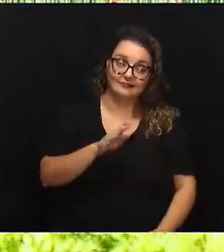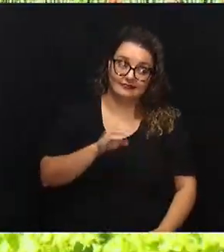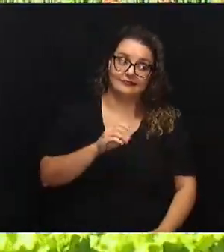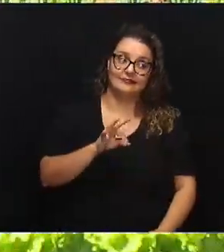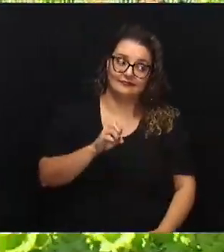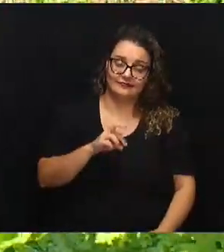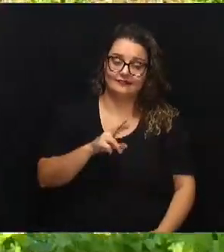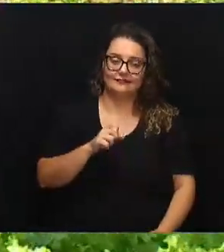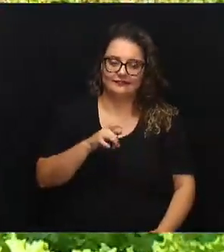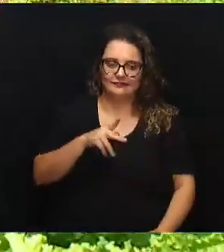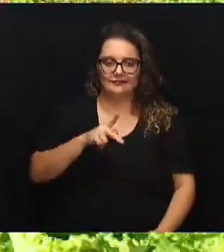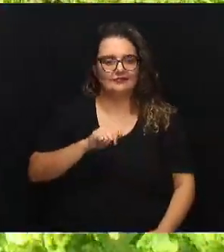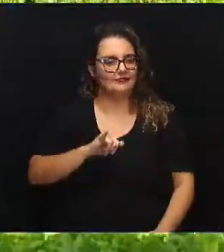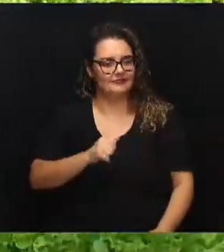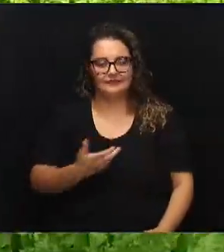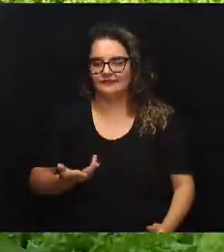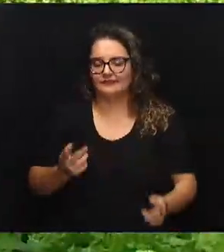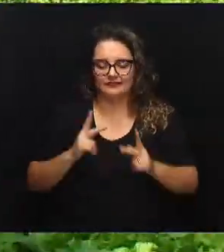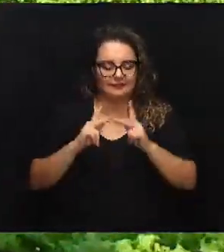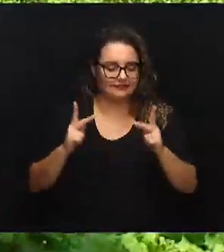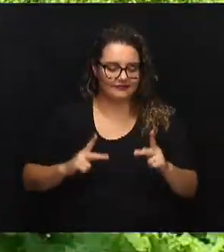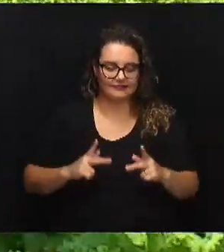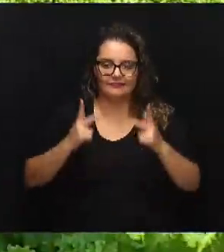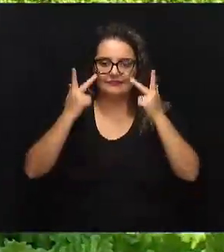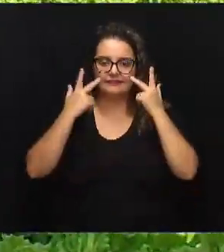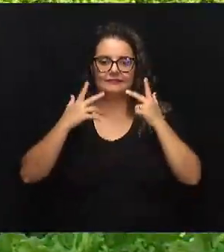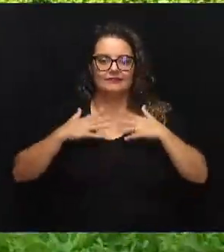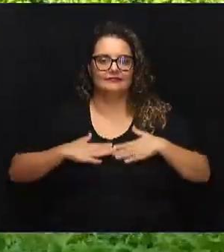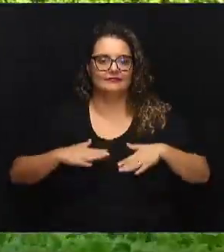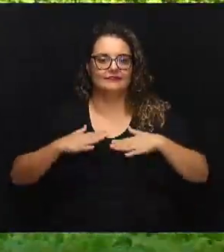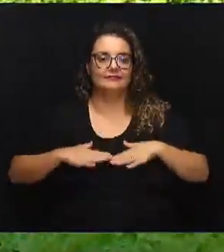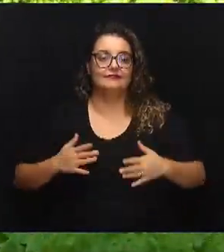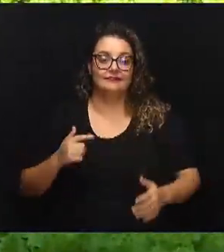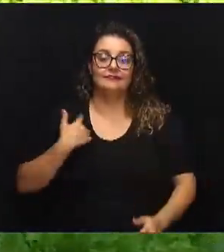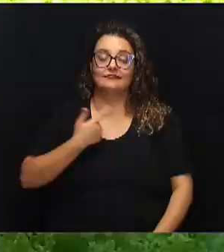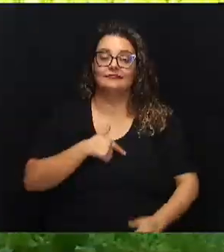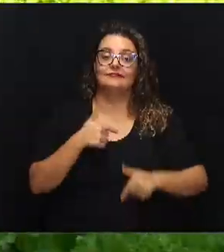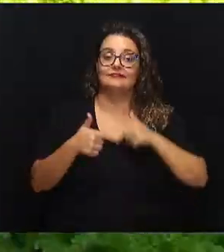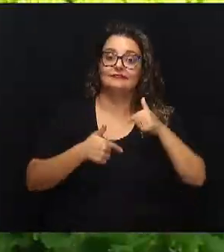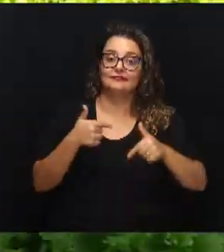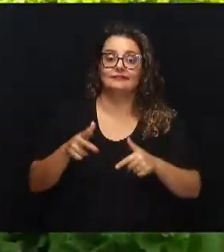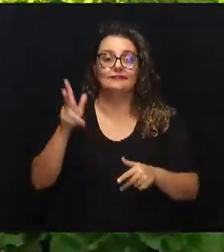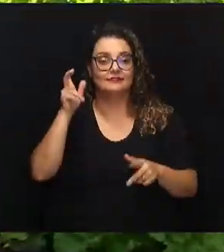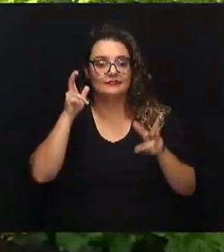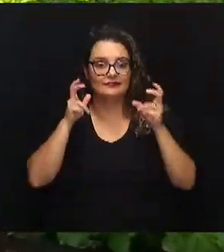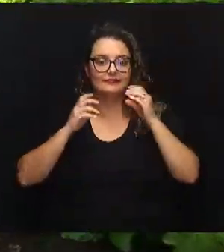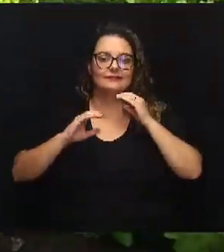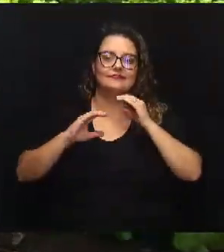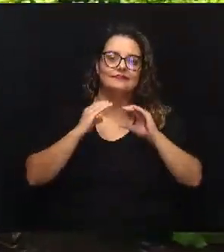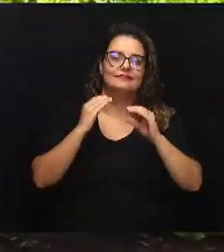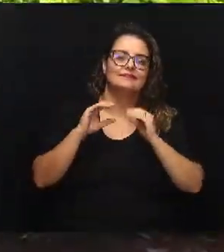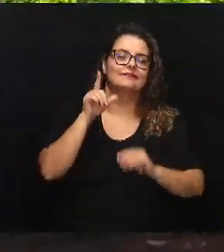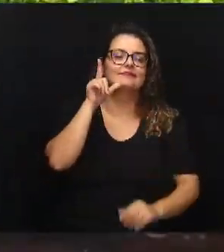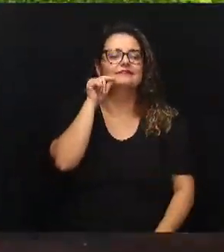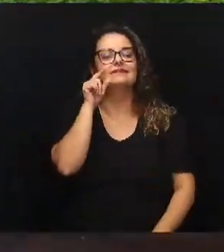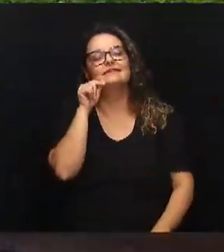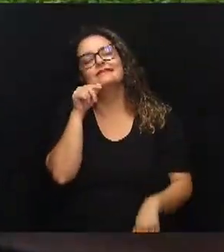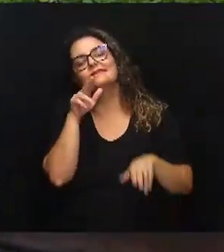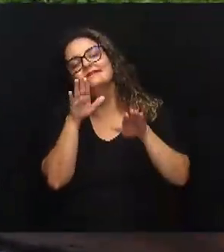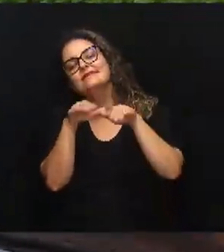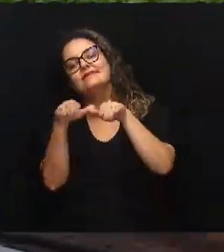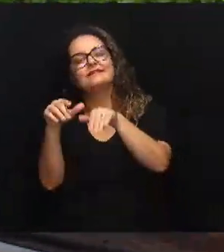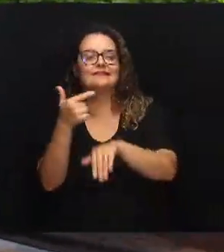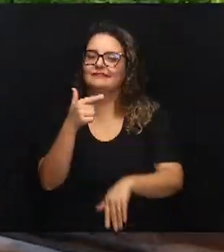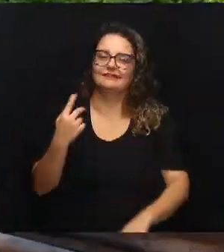igual, né? Aqui é uma paz, tranquilidade. A gente trabalhando e ouvindo o canto dos pássaros aqui, não tem preço